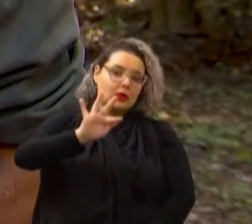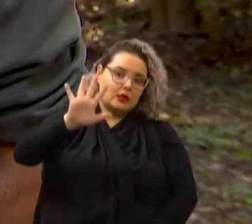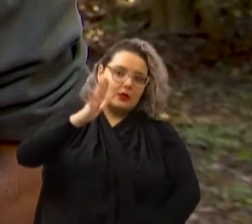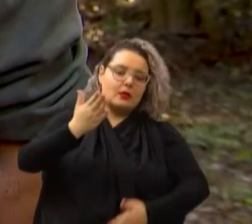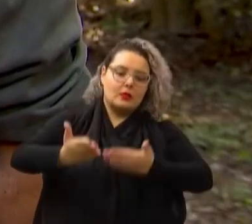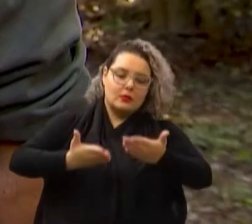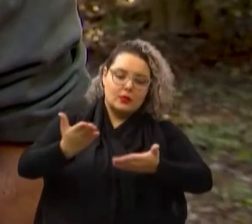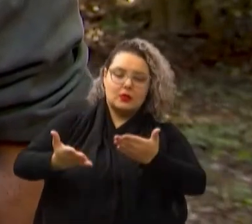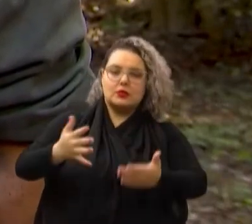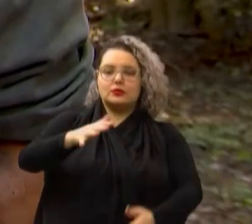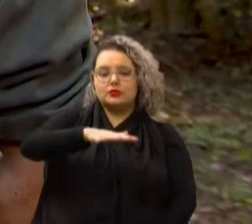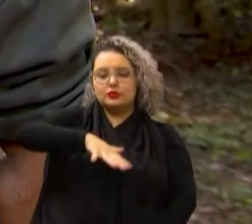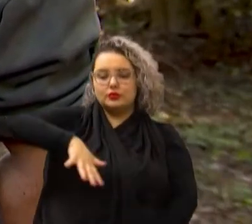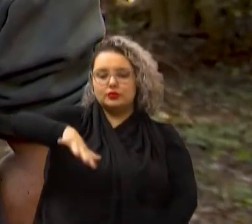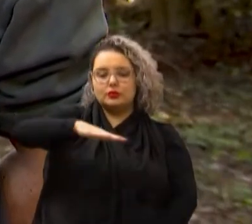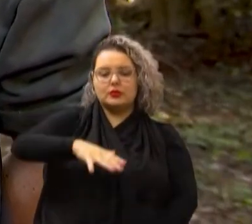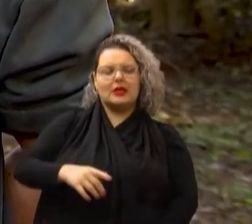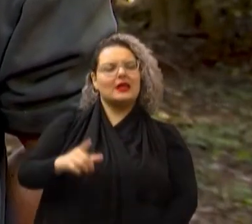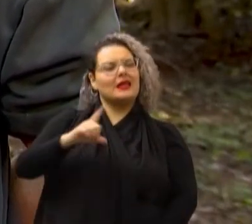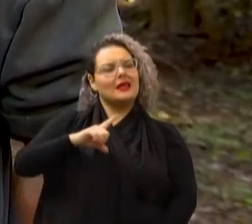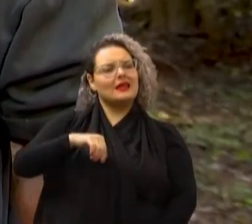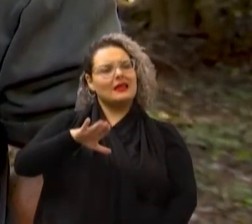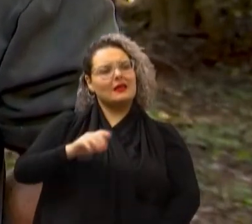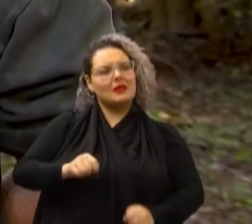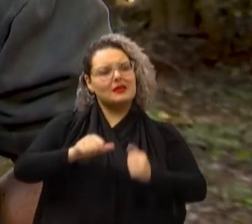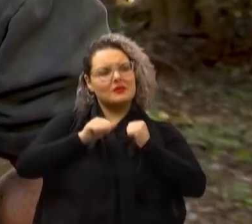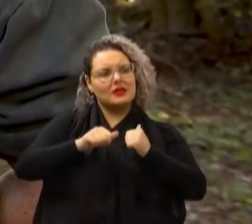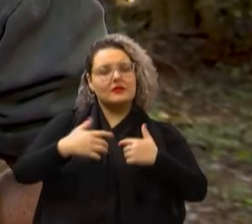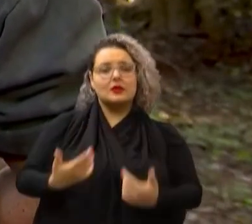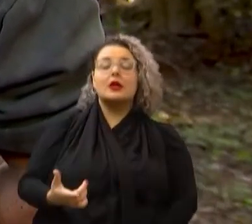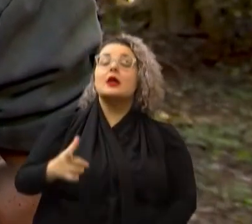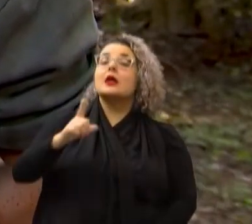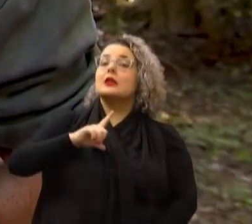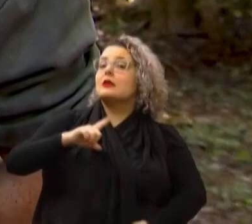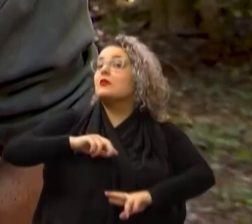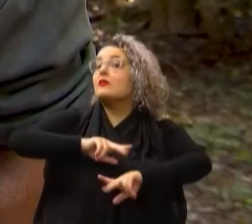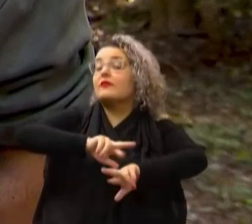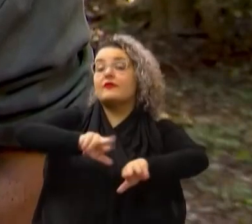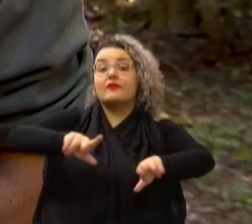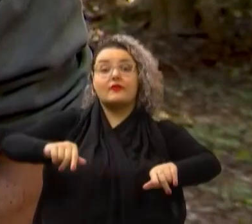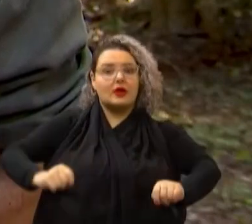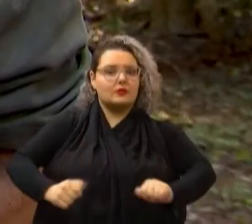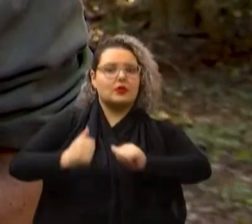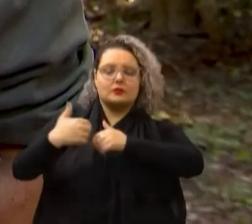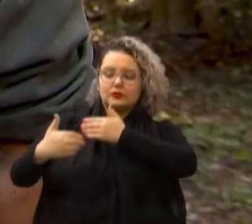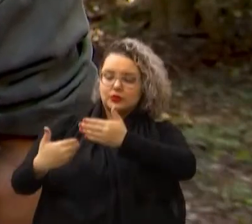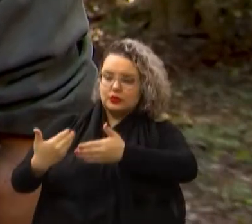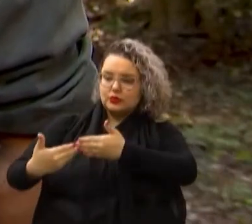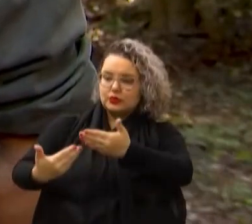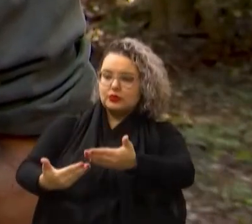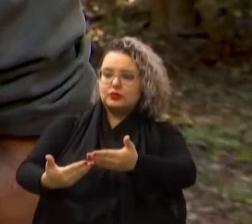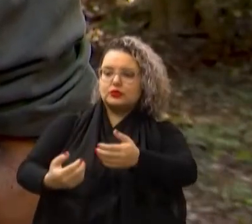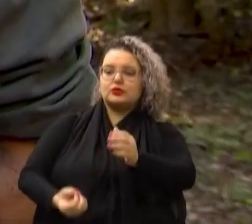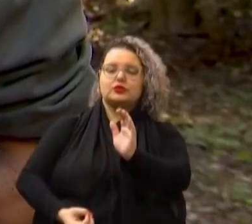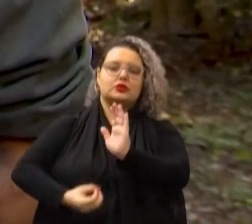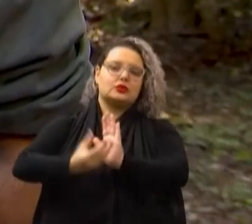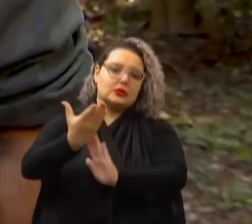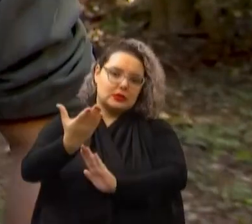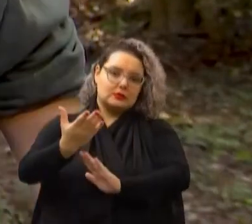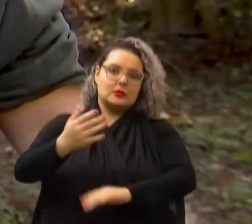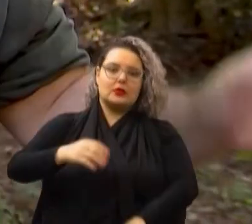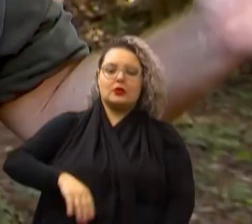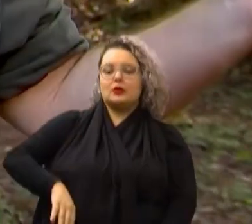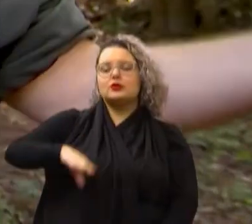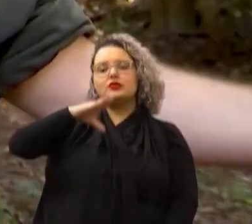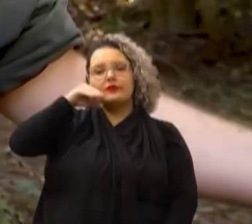unidades de conservação federal. Isso traz mais benefícios? Isso trouxe vários benefícios no processo de